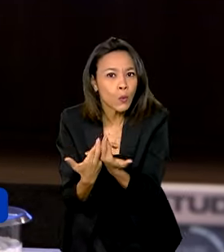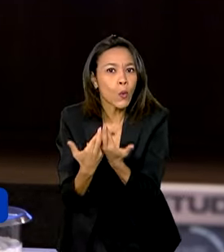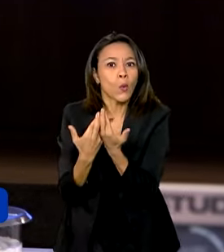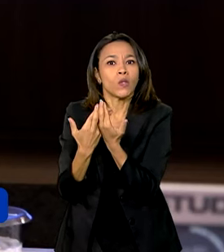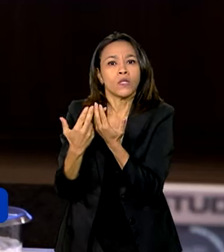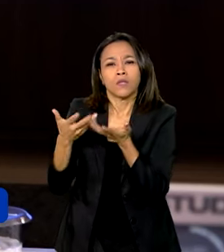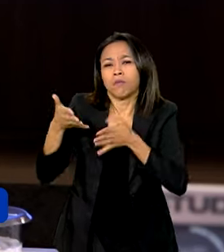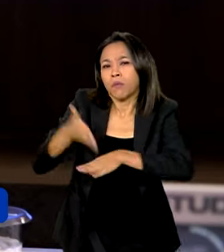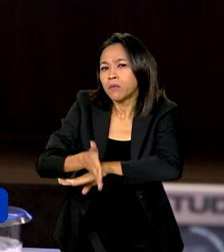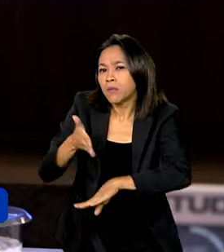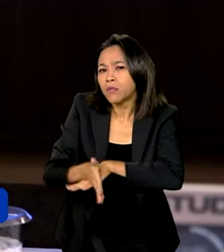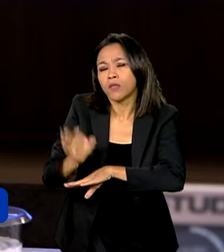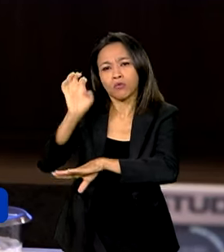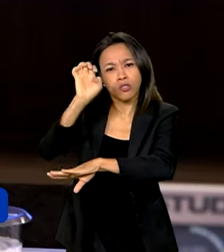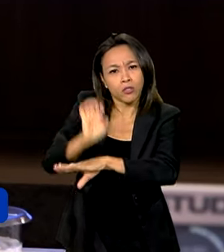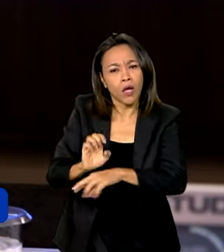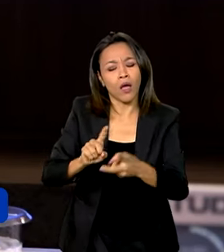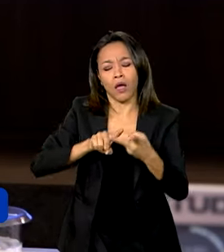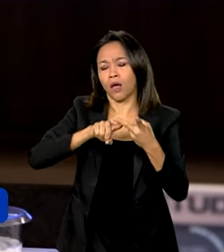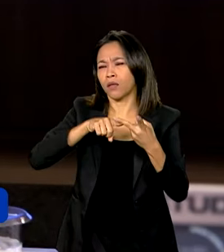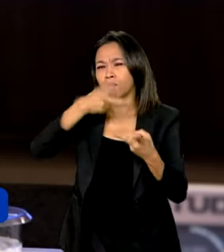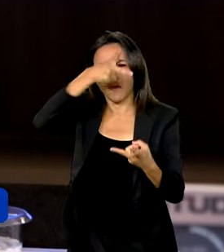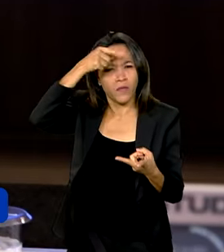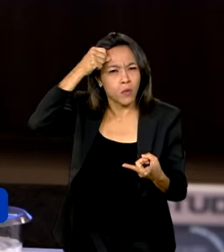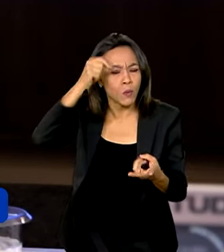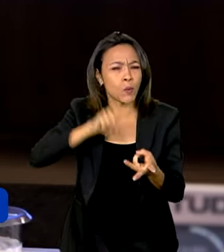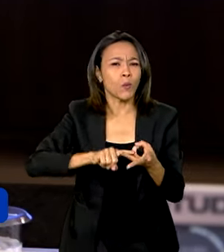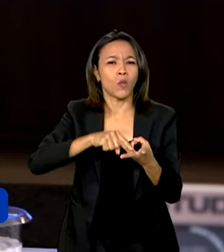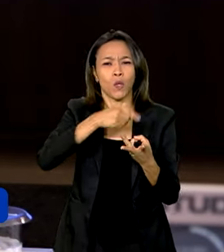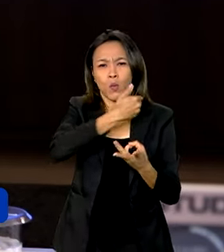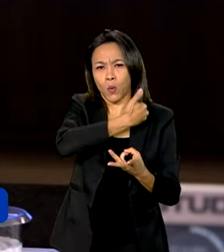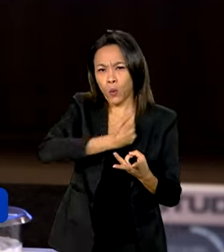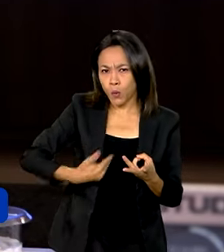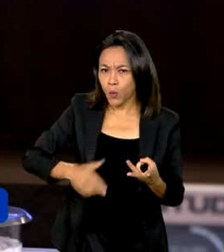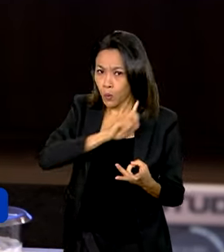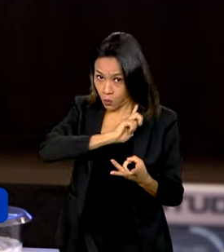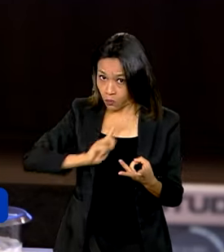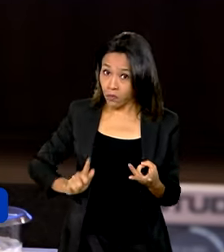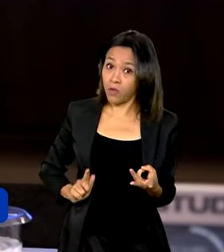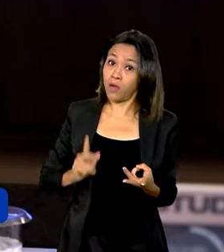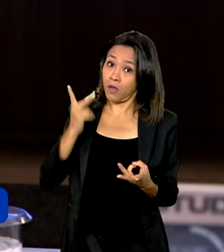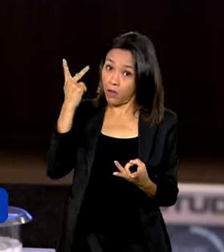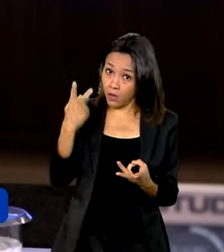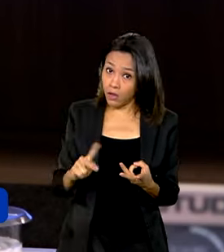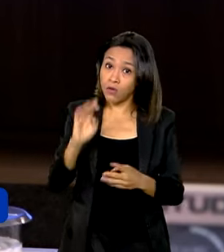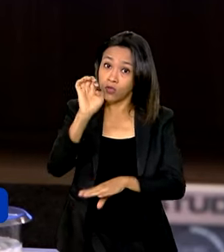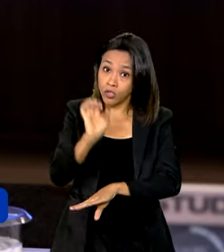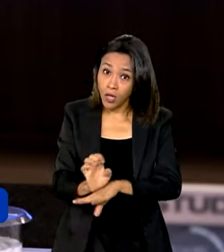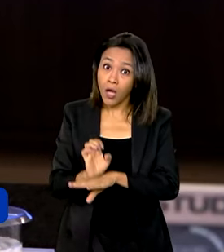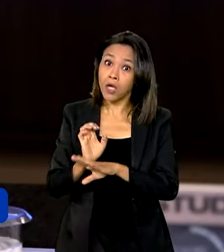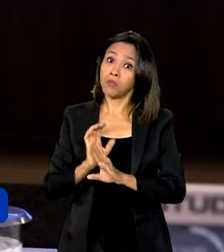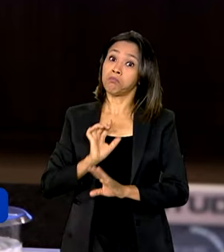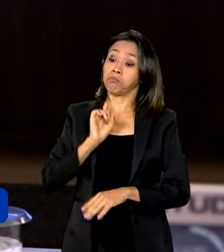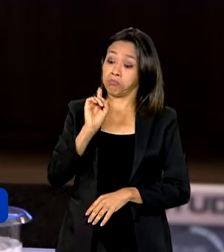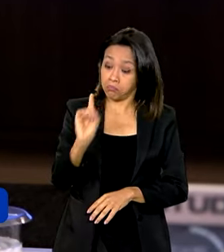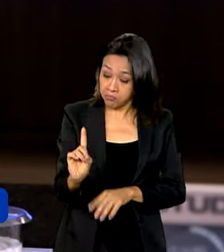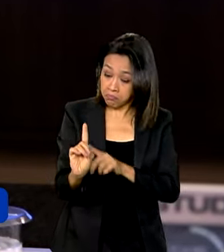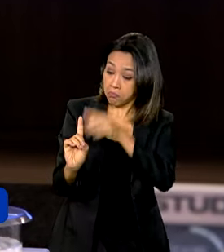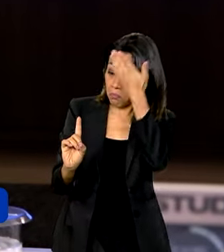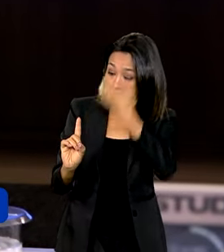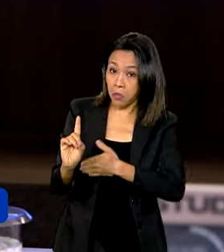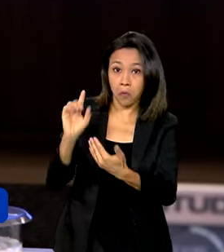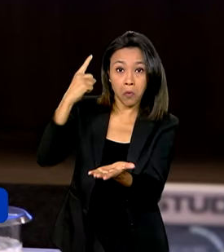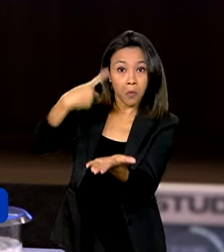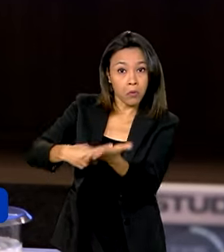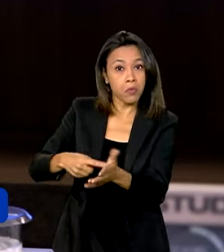eh o o próprio governador do Estado Governador Gerônimo mostrando compromisso com essa agenda em relação ao